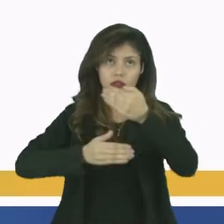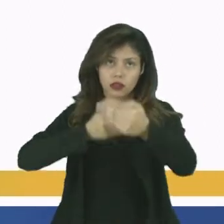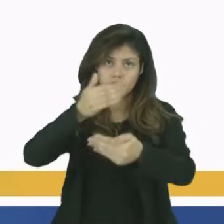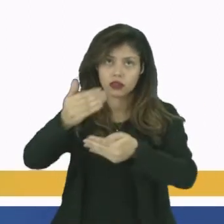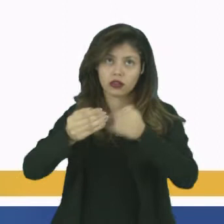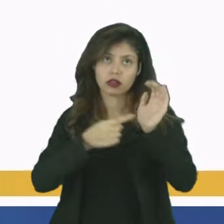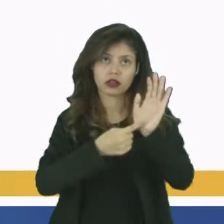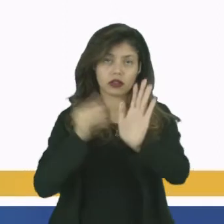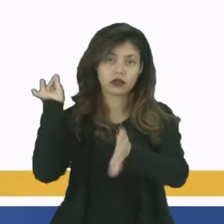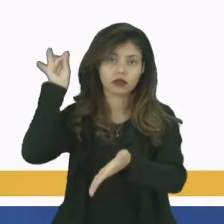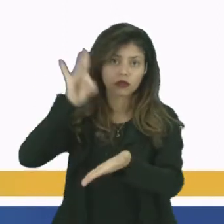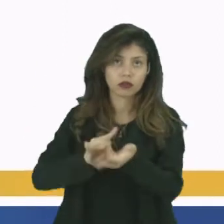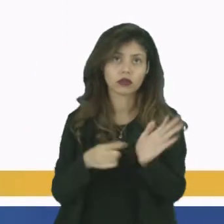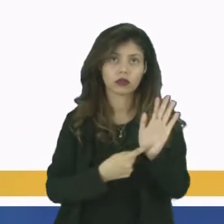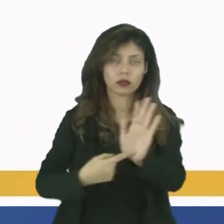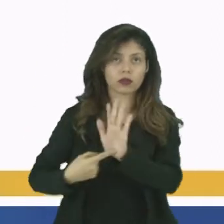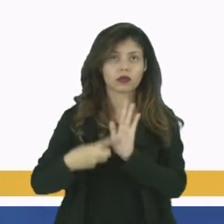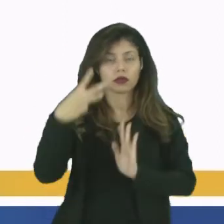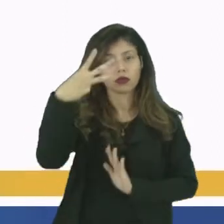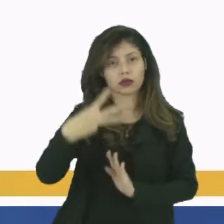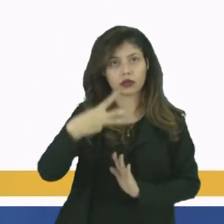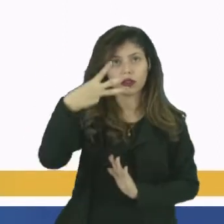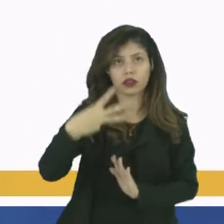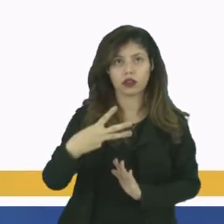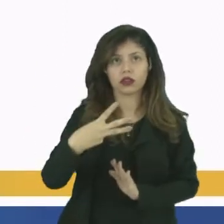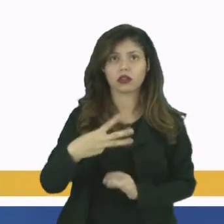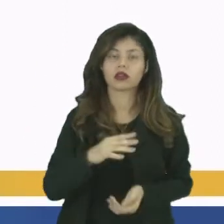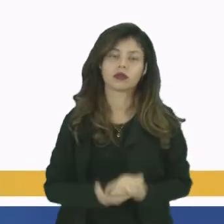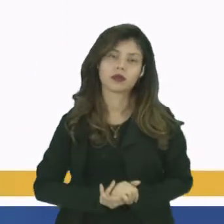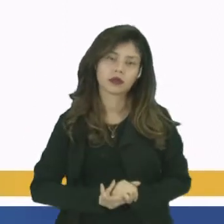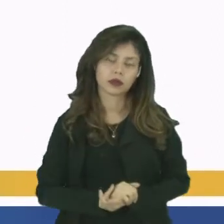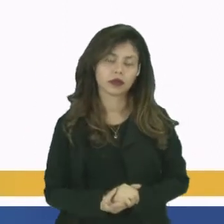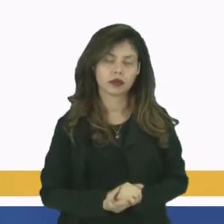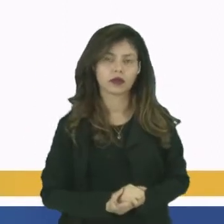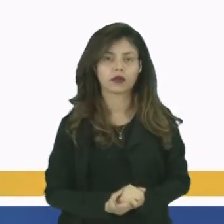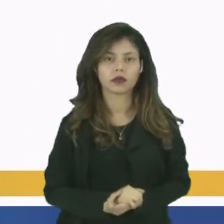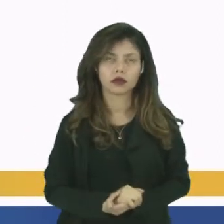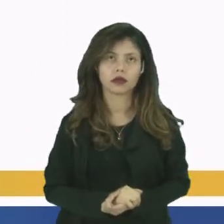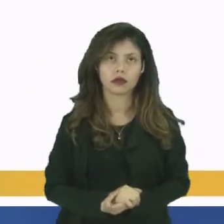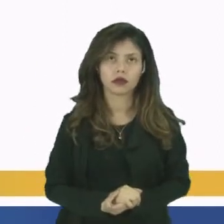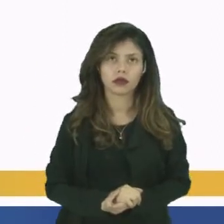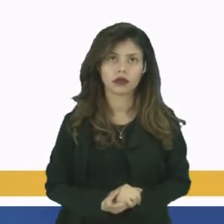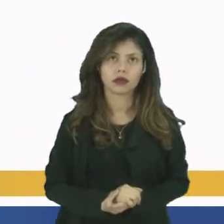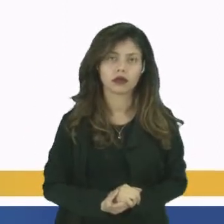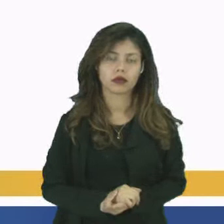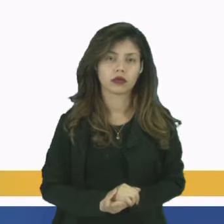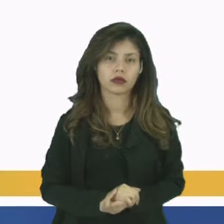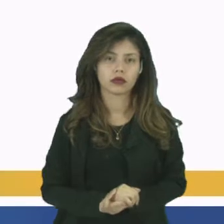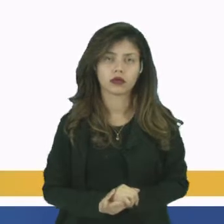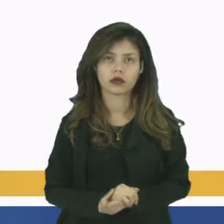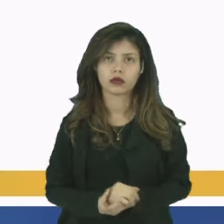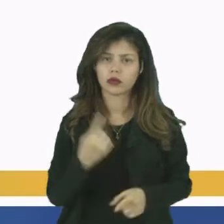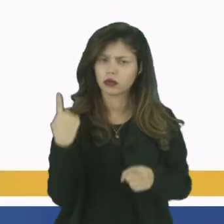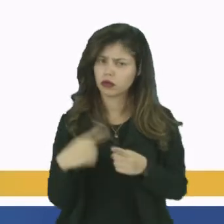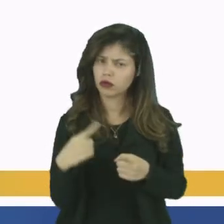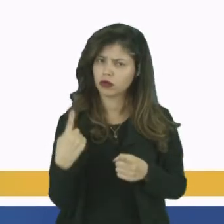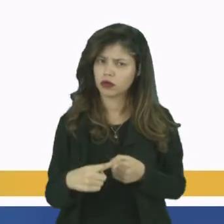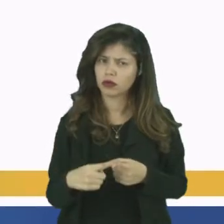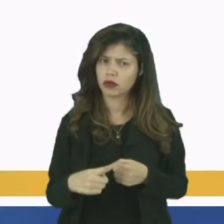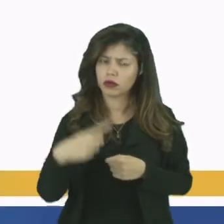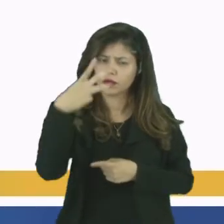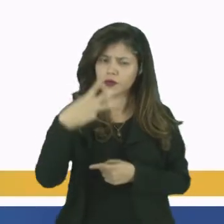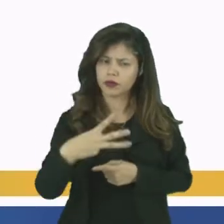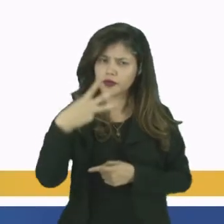desenvolvendo o determinante o elemento da terceira linha, por que